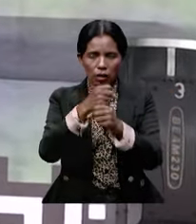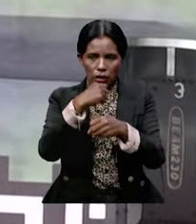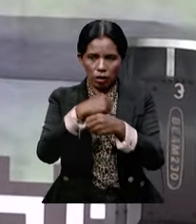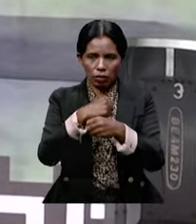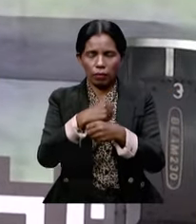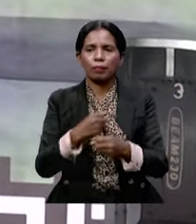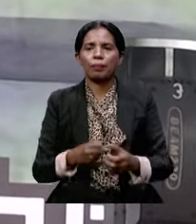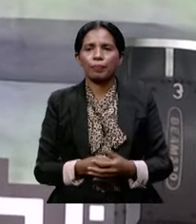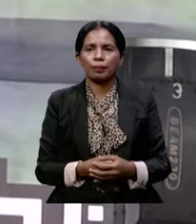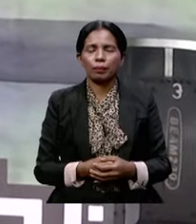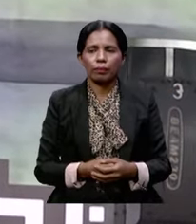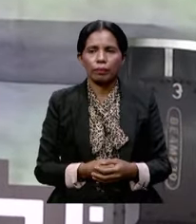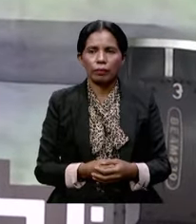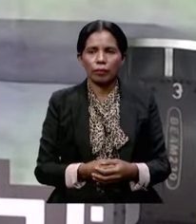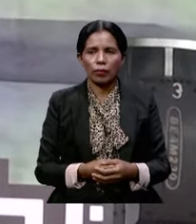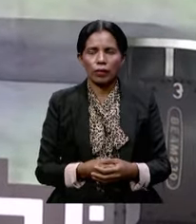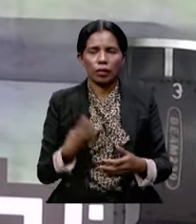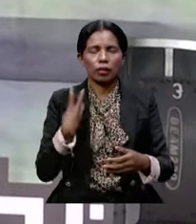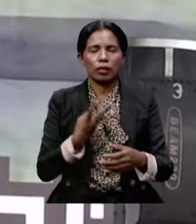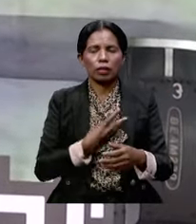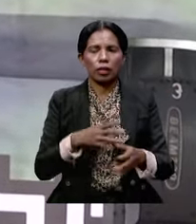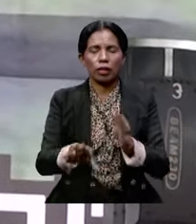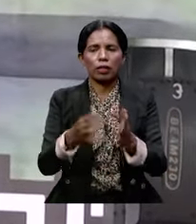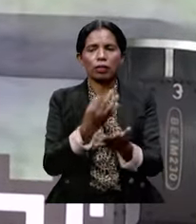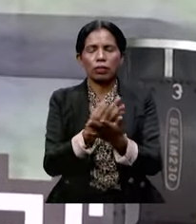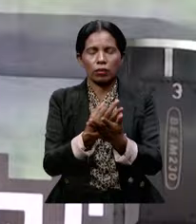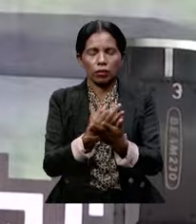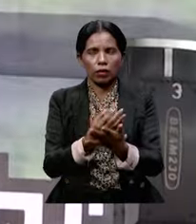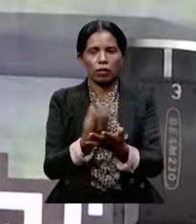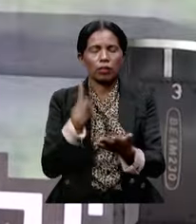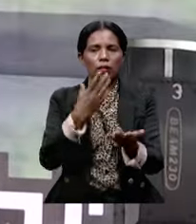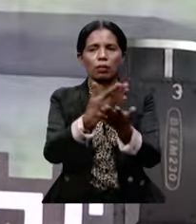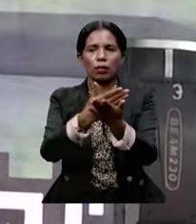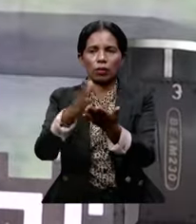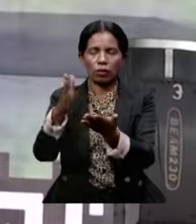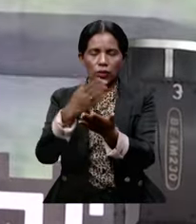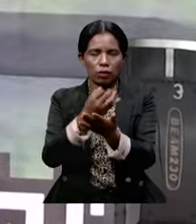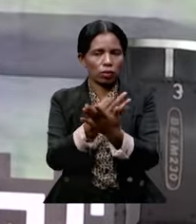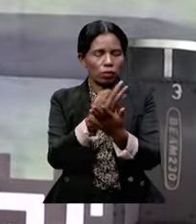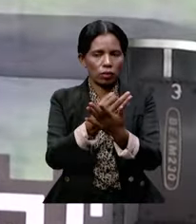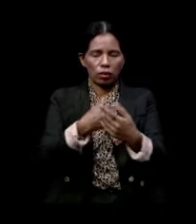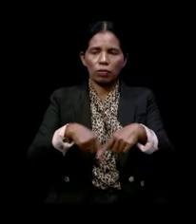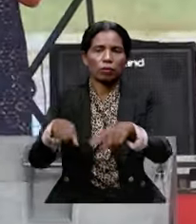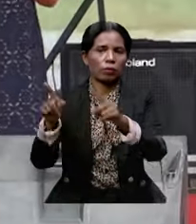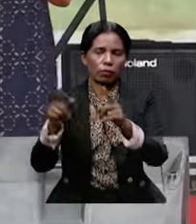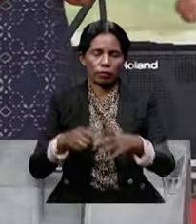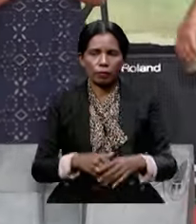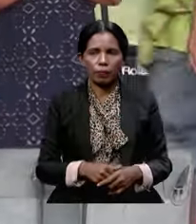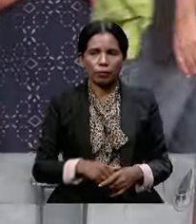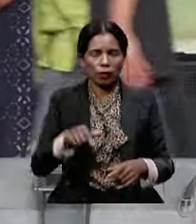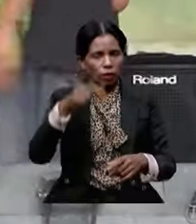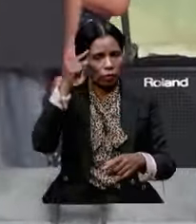é. E tem então a Santua, e de Baçosa, ao São Paulo de Ligo.